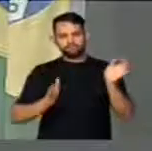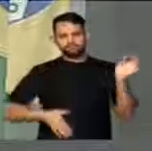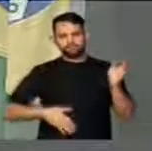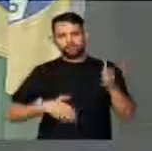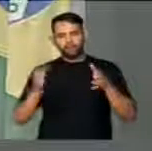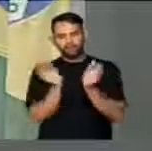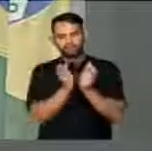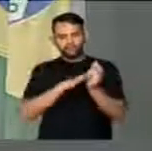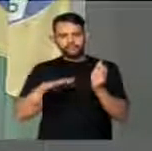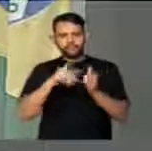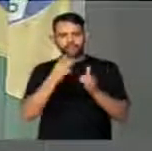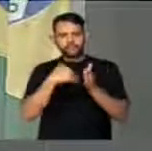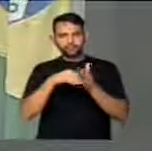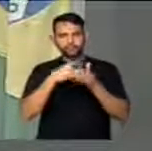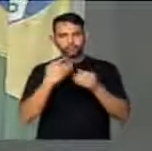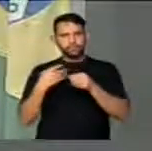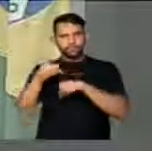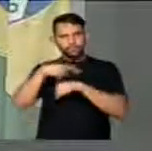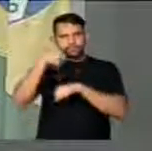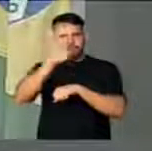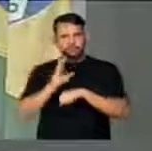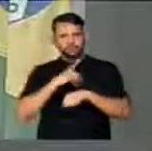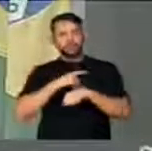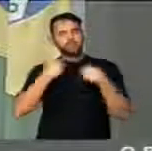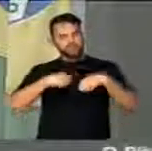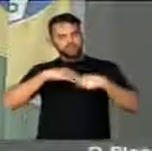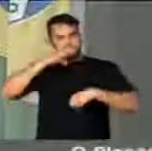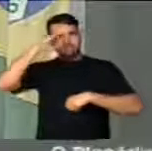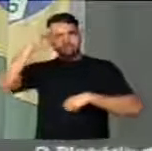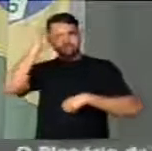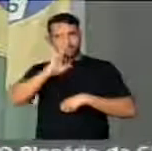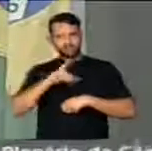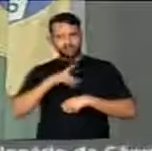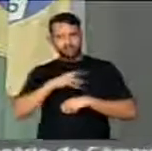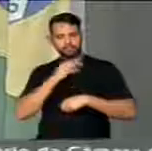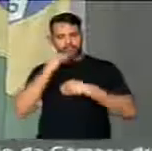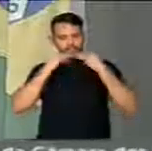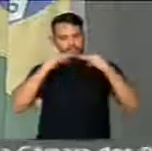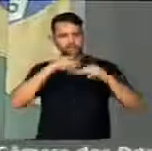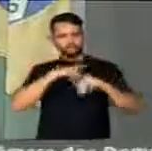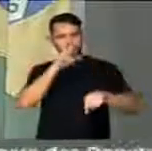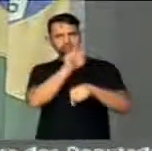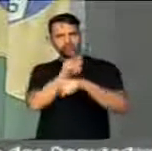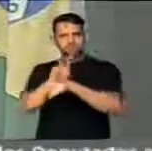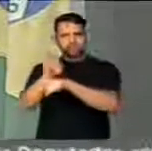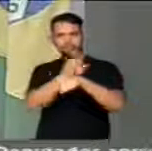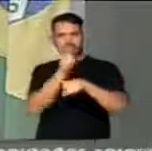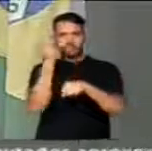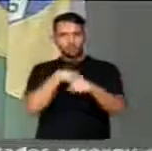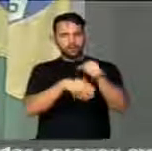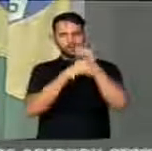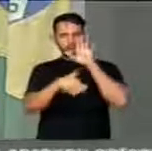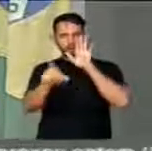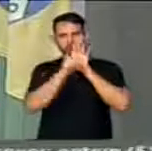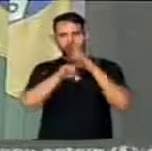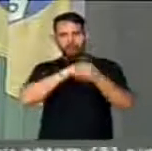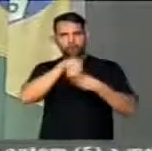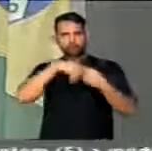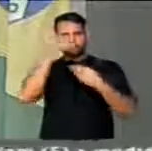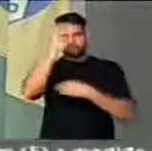das armas de assalto. Não é pouco comum que se veja nas ruas do Rio de Janeiro e em outras cidades brasileiras o uso de